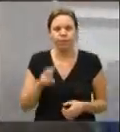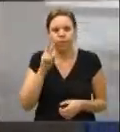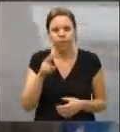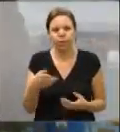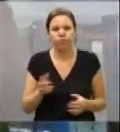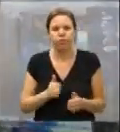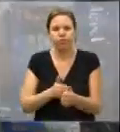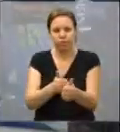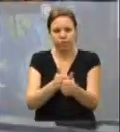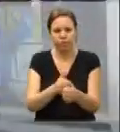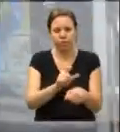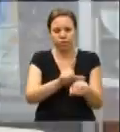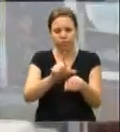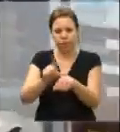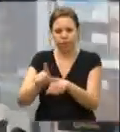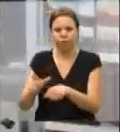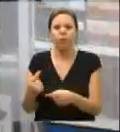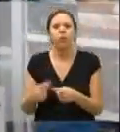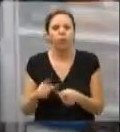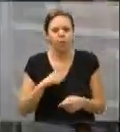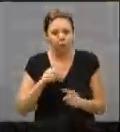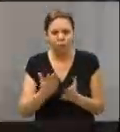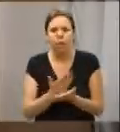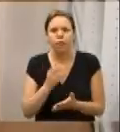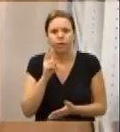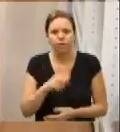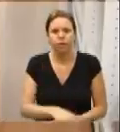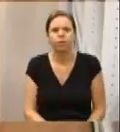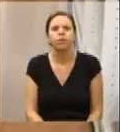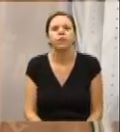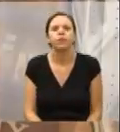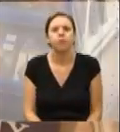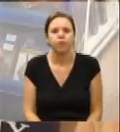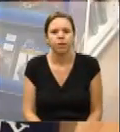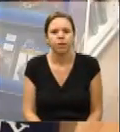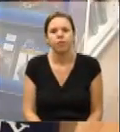a gente segue aqui pela loja porque tem um livro ainda.